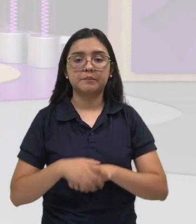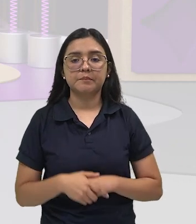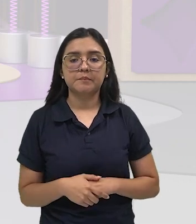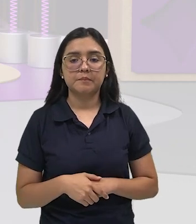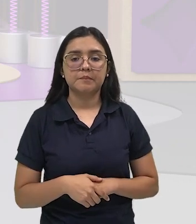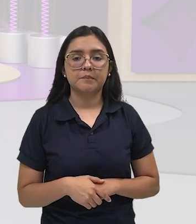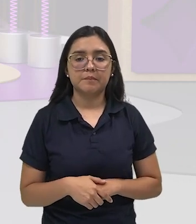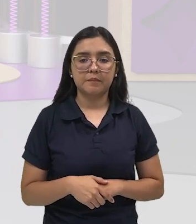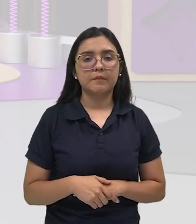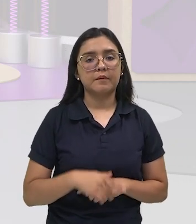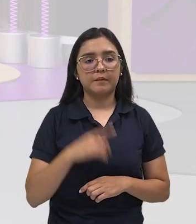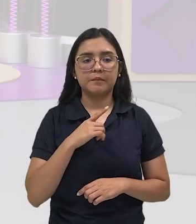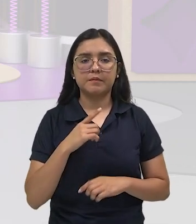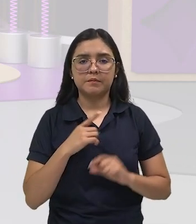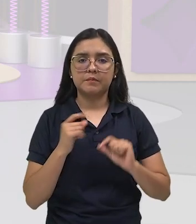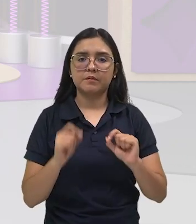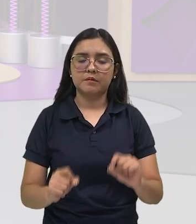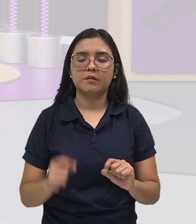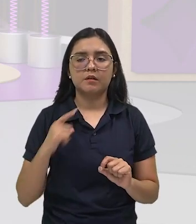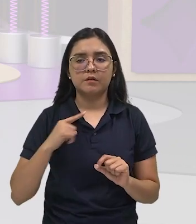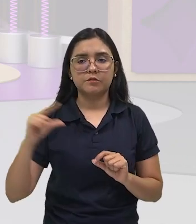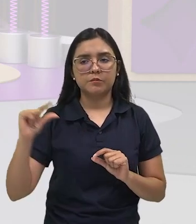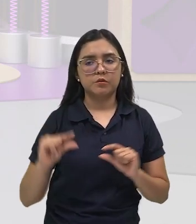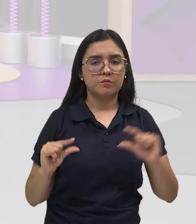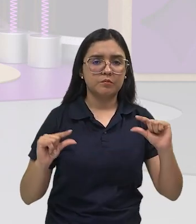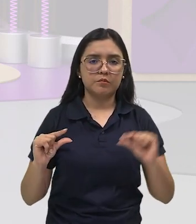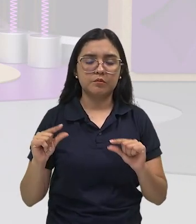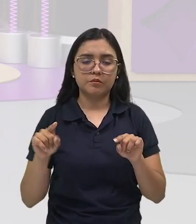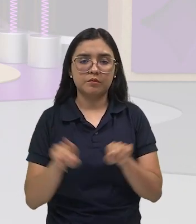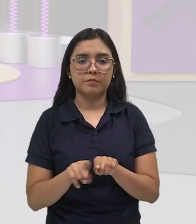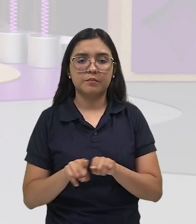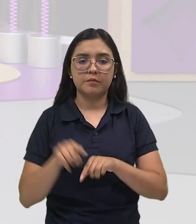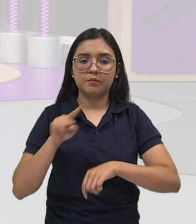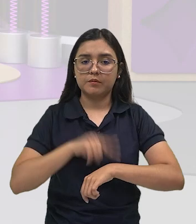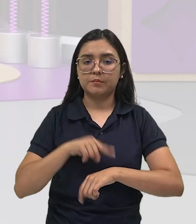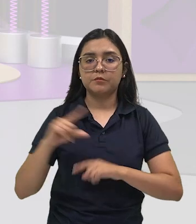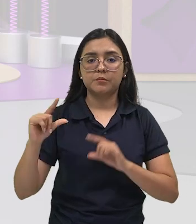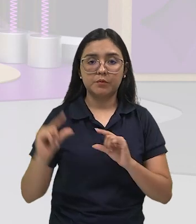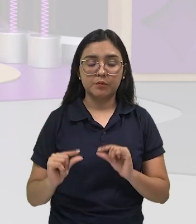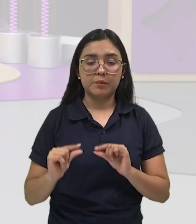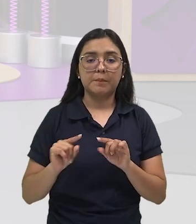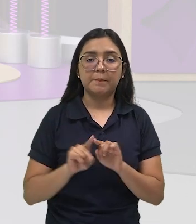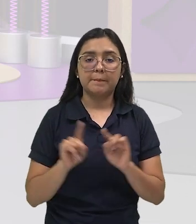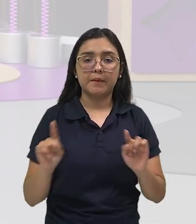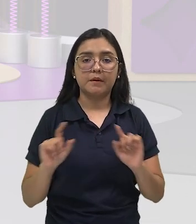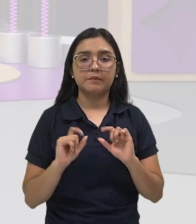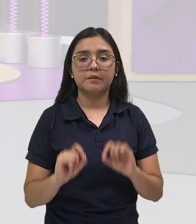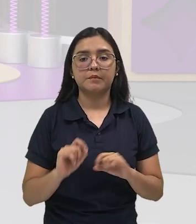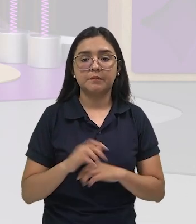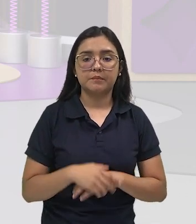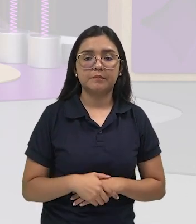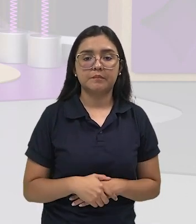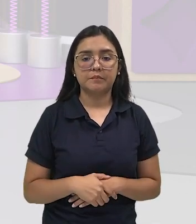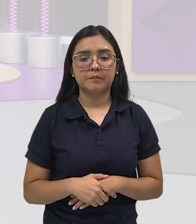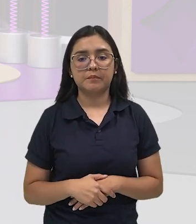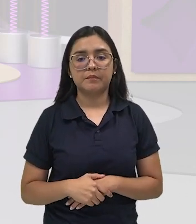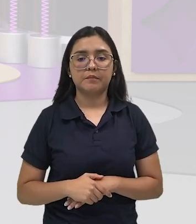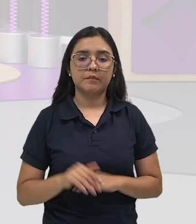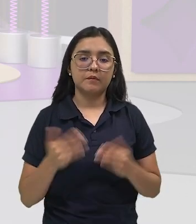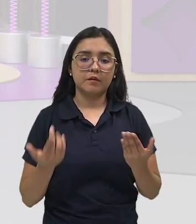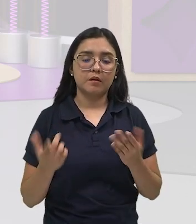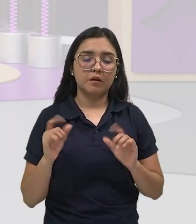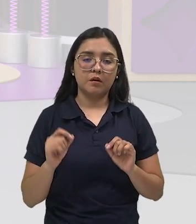que houve uma diminuição. Quando eu aumento, o tempo diminui. Nesse caso, nós estaríamos, né, como eu coloquei